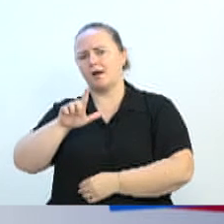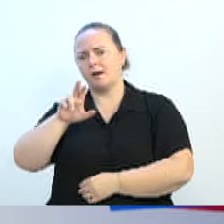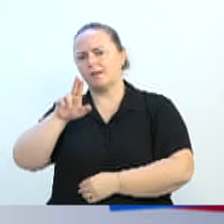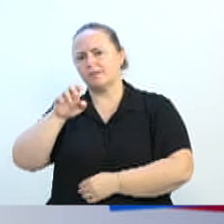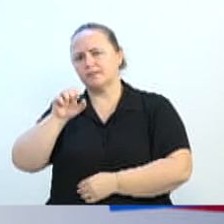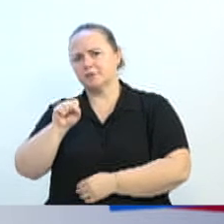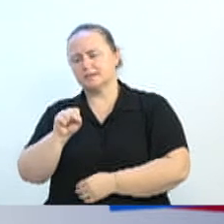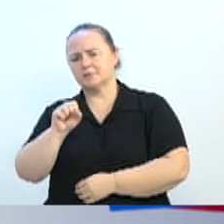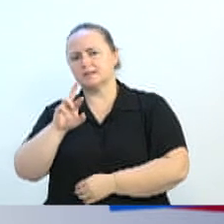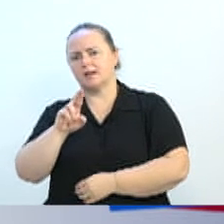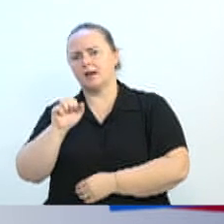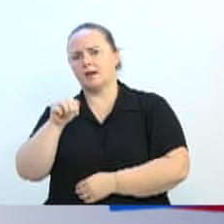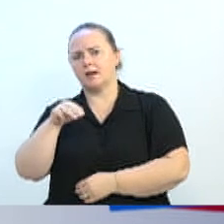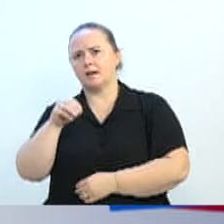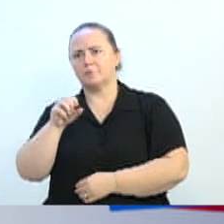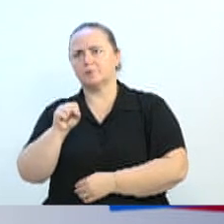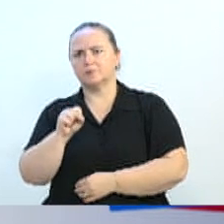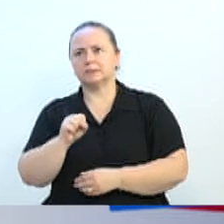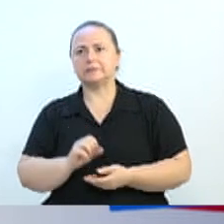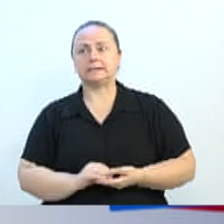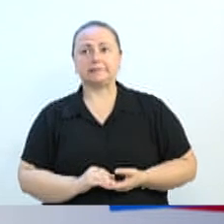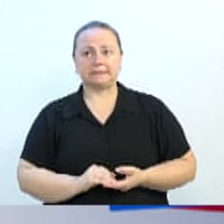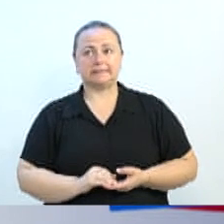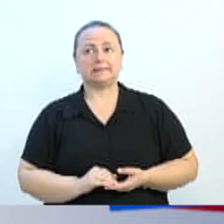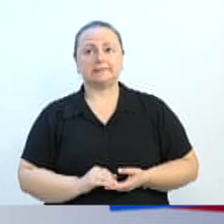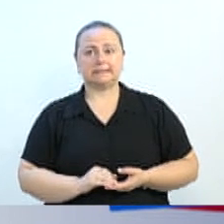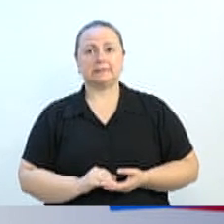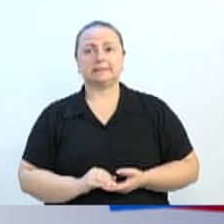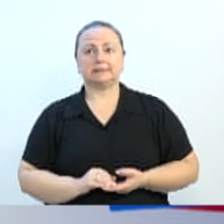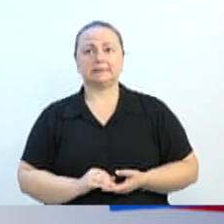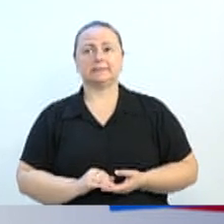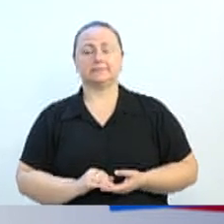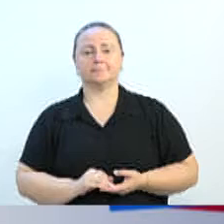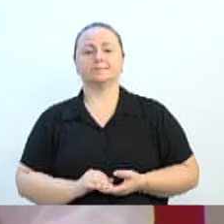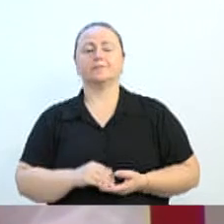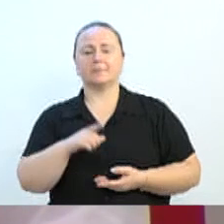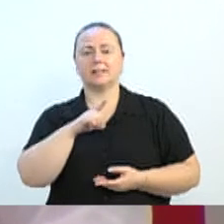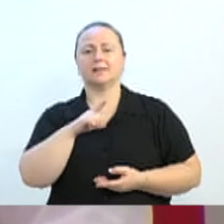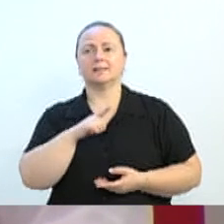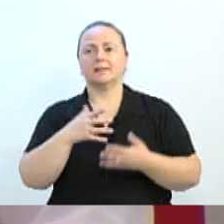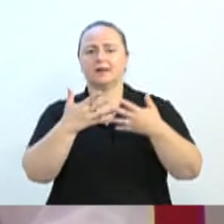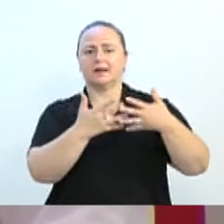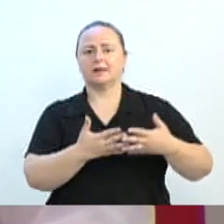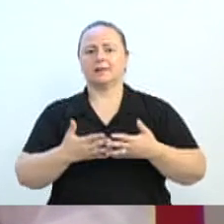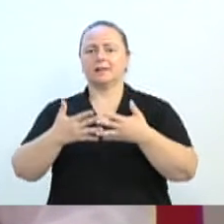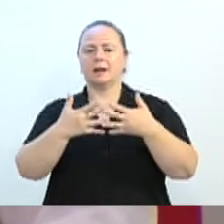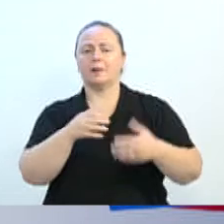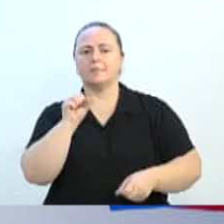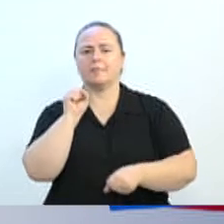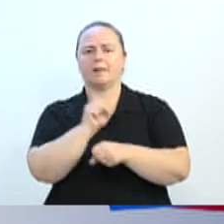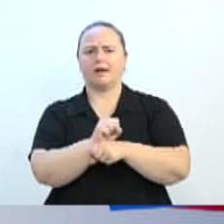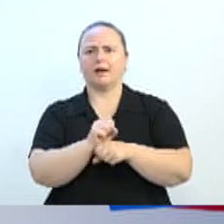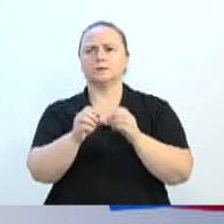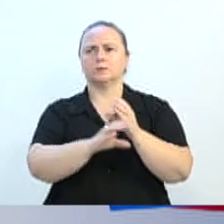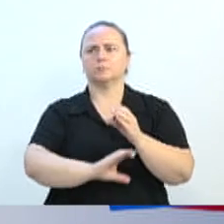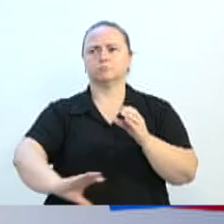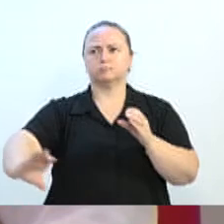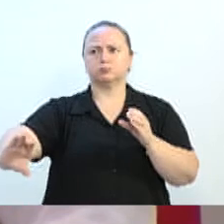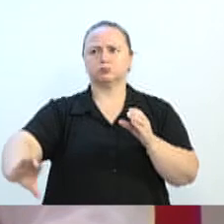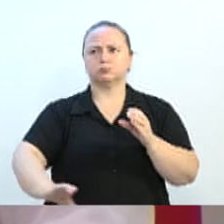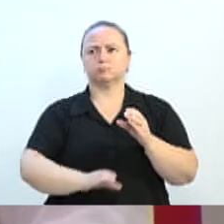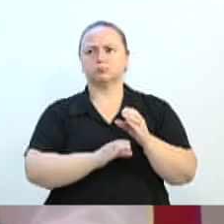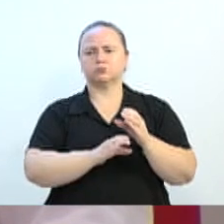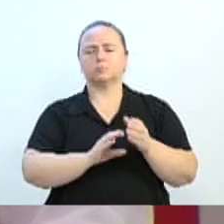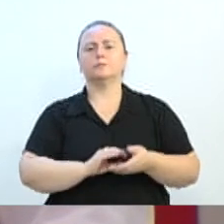situação realmente o rompimento foi Grande a outra foto aí onde fala do cano do tem um caminhão parado e mais a tubulação é